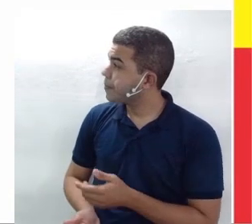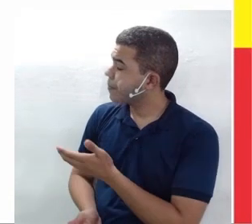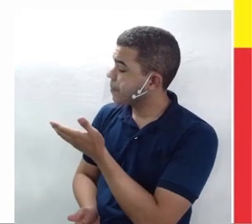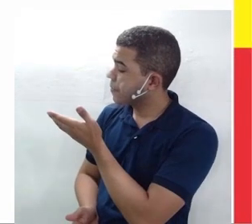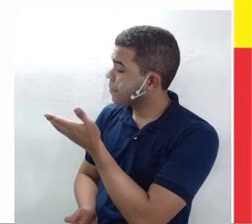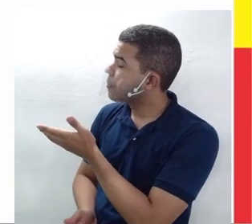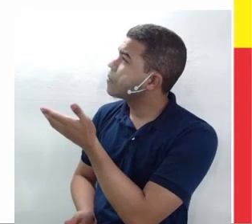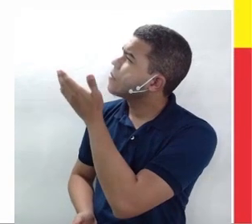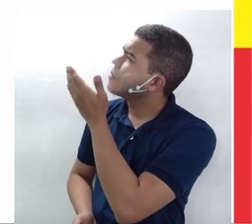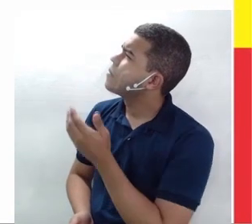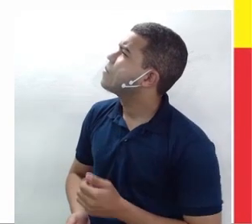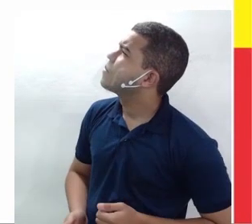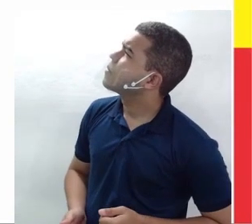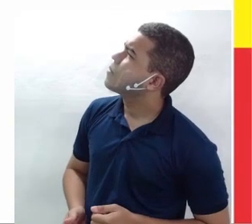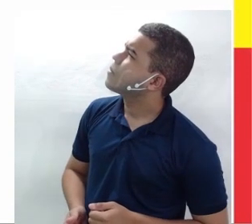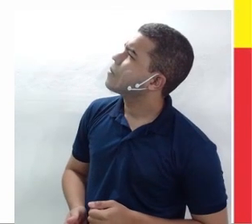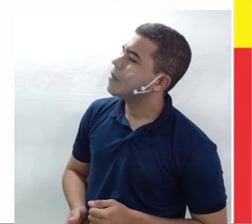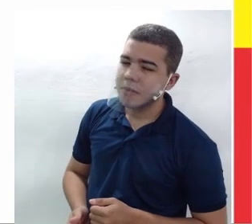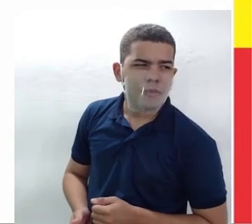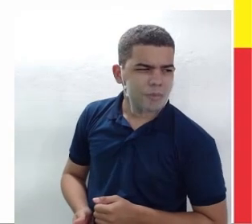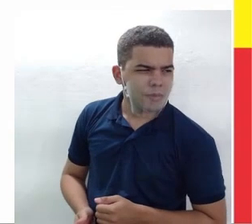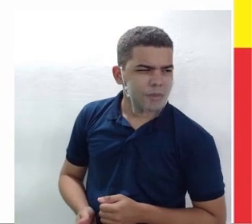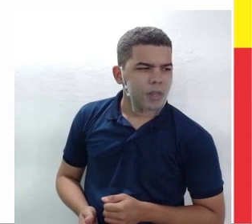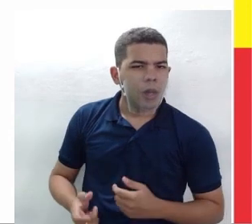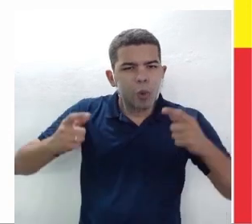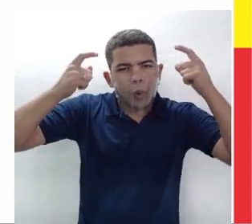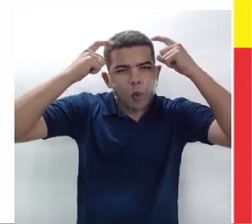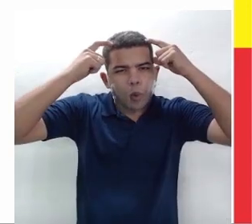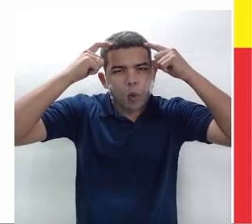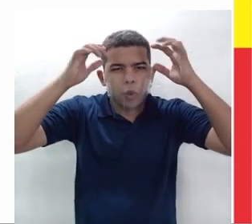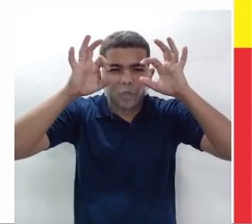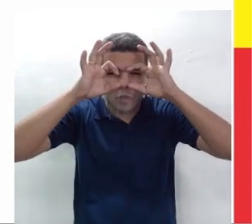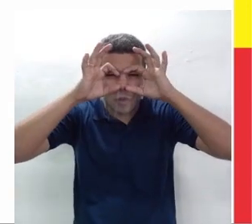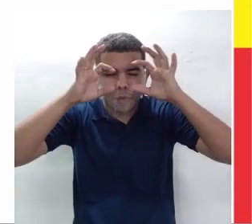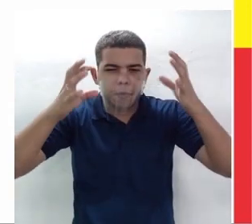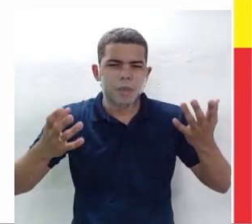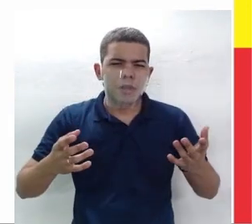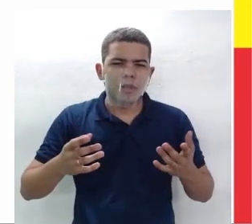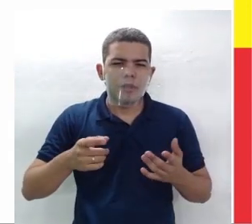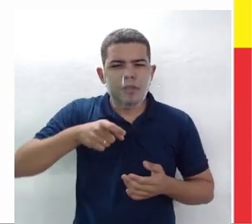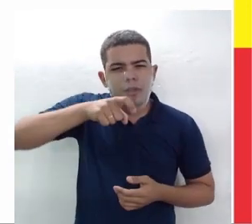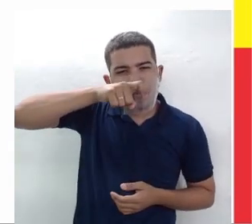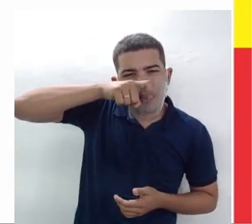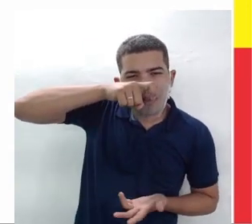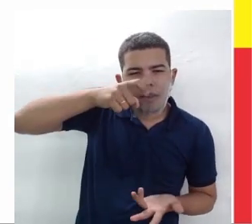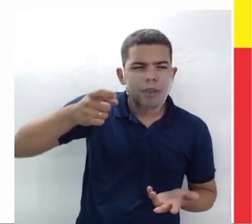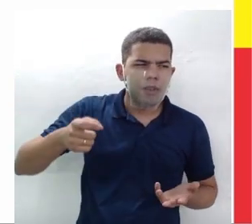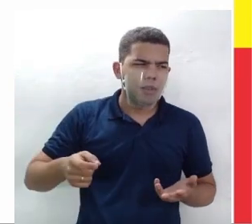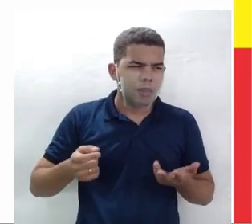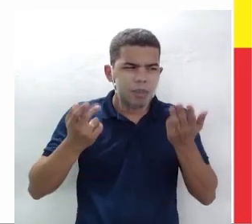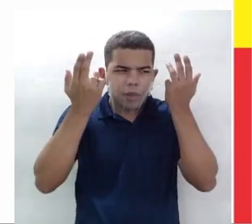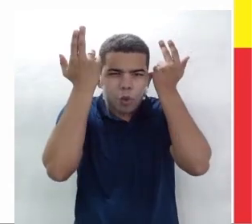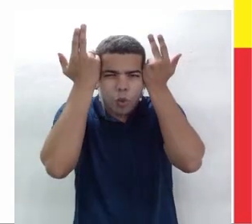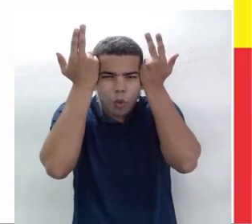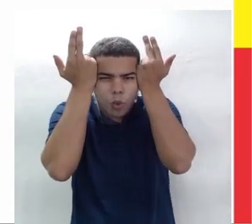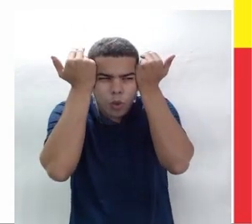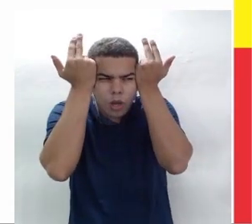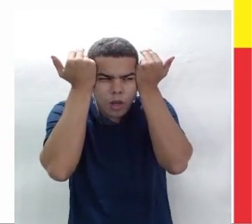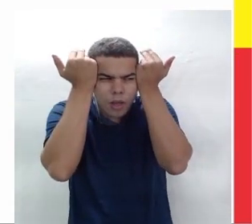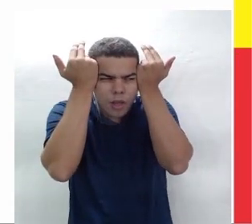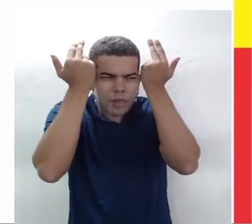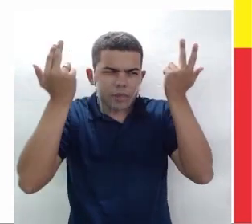né? A gente tem o urso panda, a gente tem a águia, a gente tem um coelhinho que está